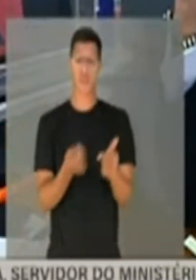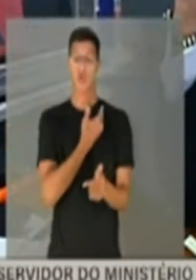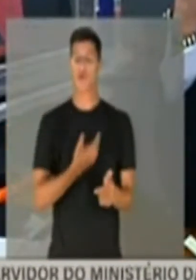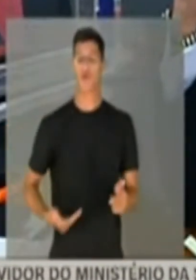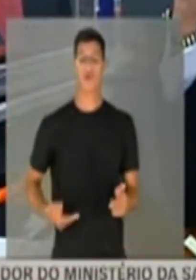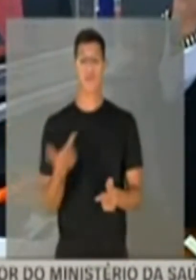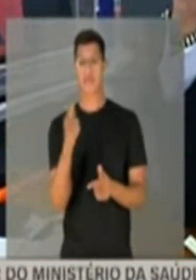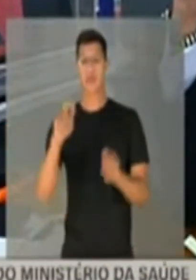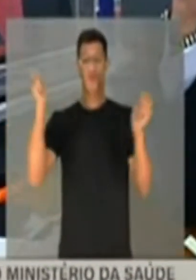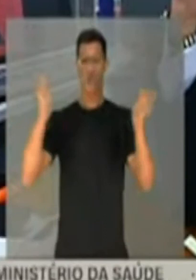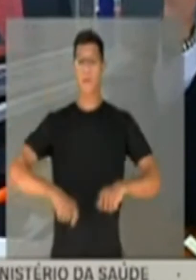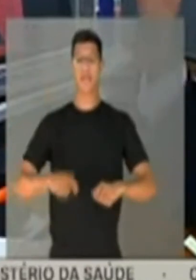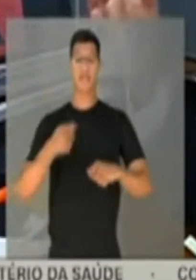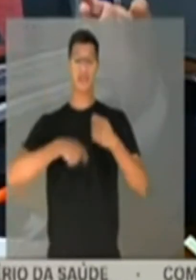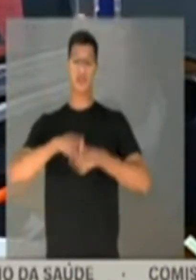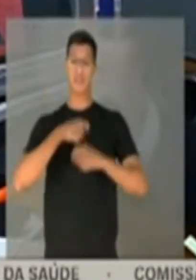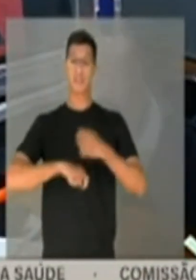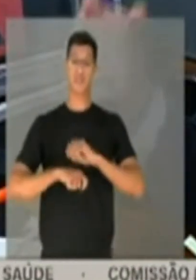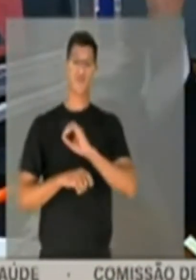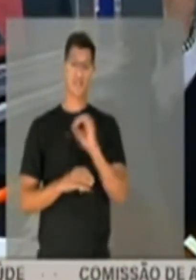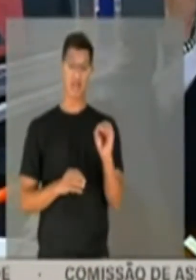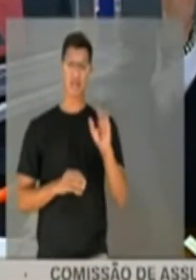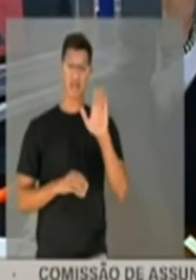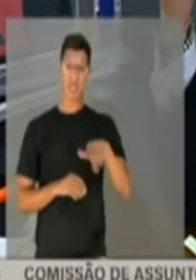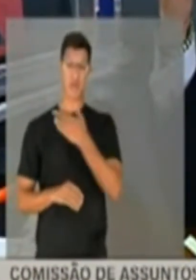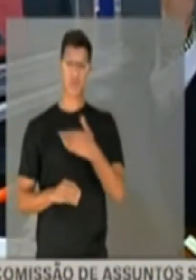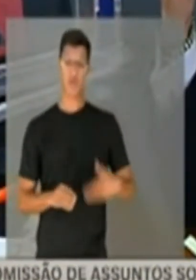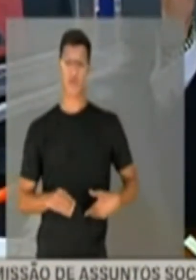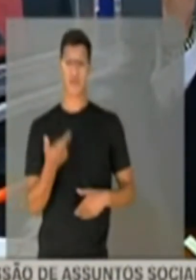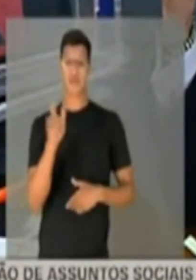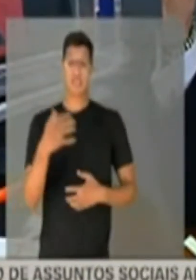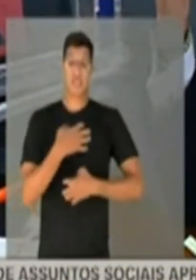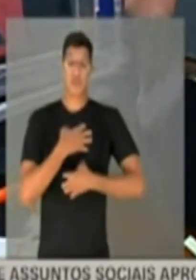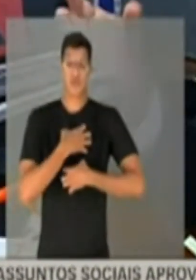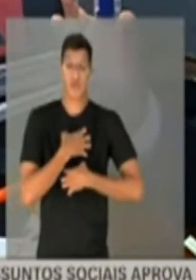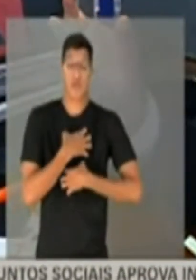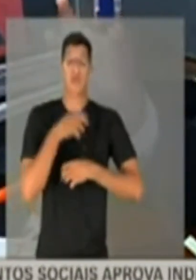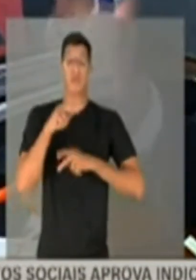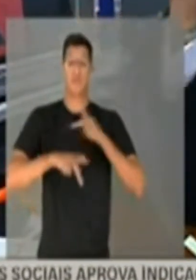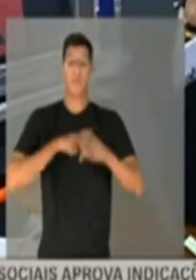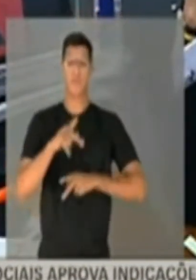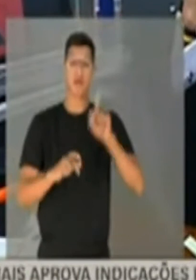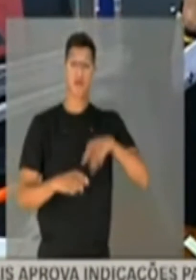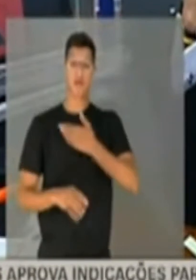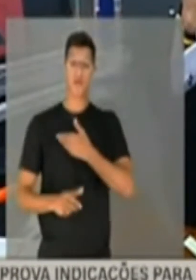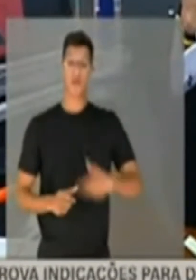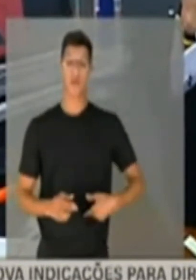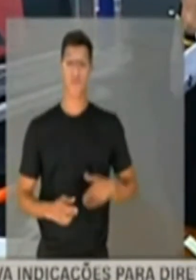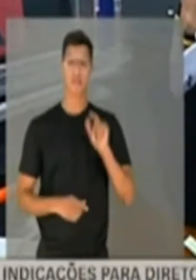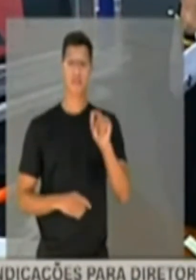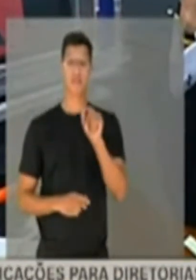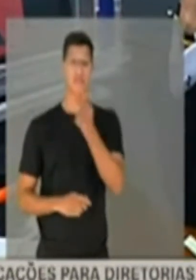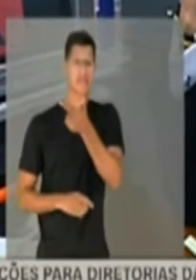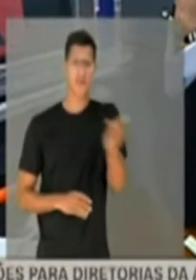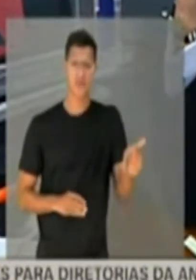governo sem competência administrativa. 15 segundos. É um governo sem sentimento por seu povo. É um governo que